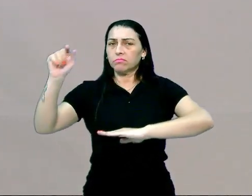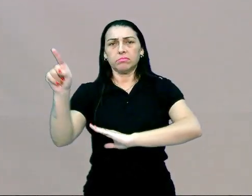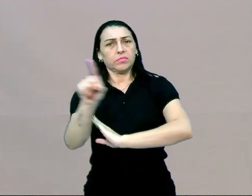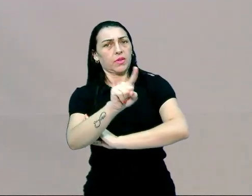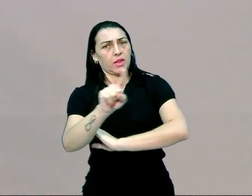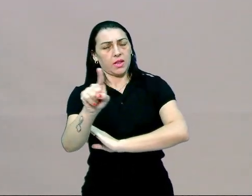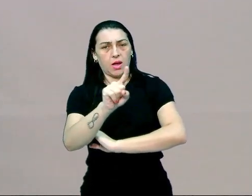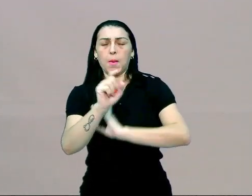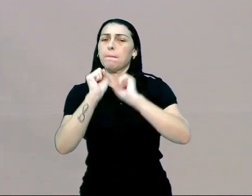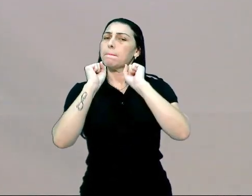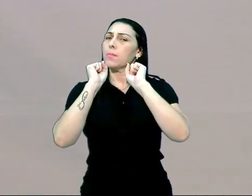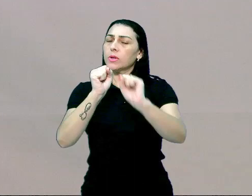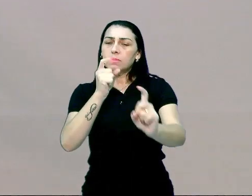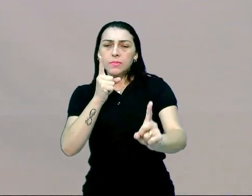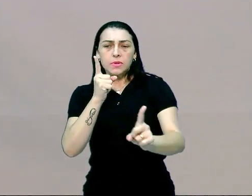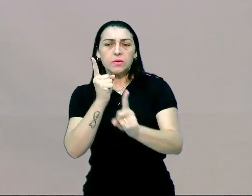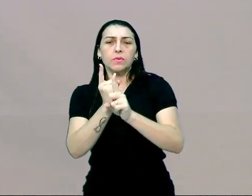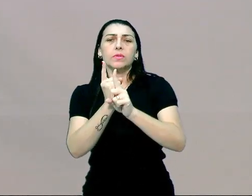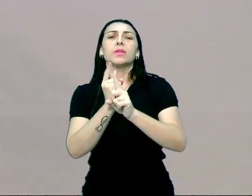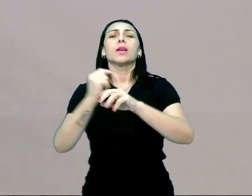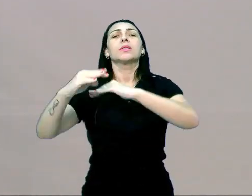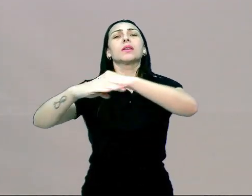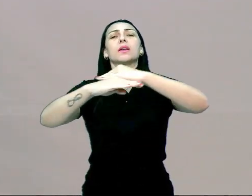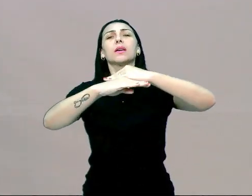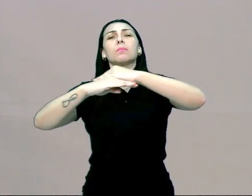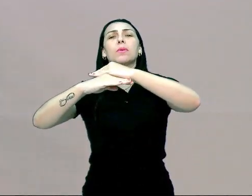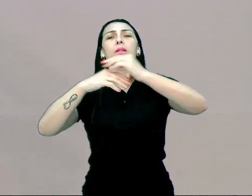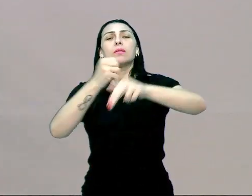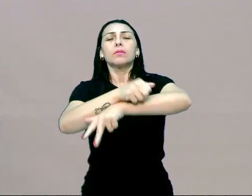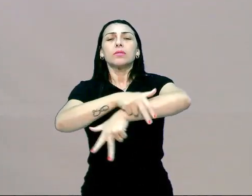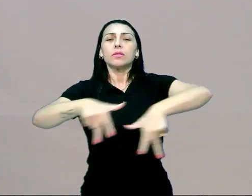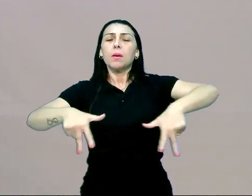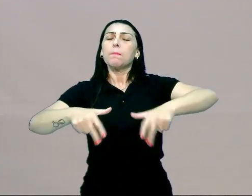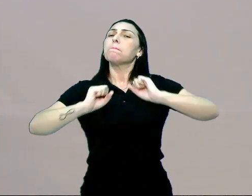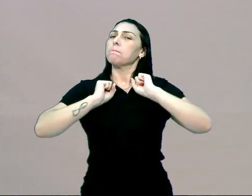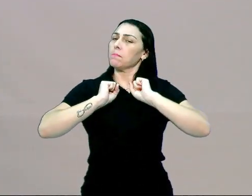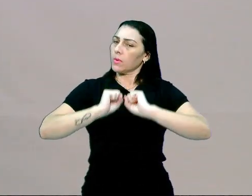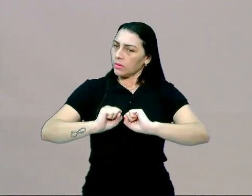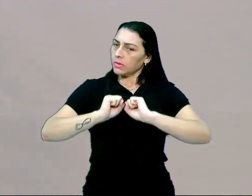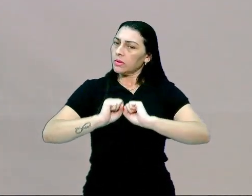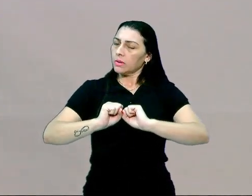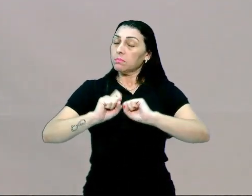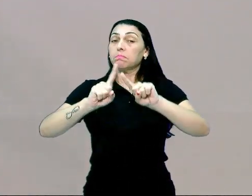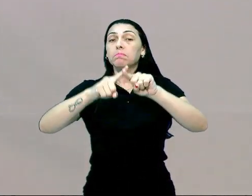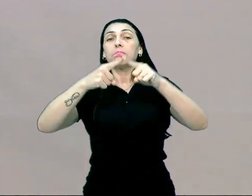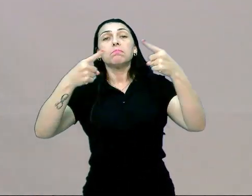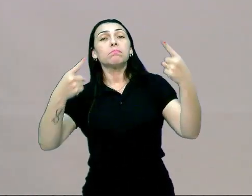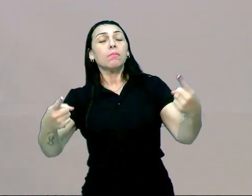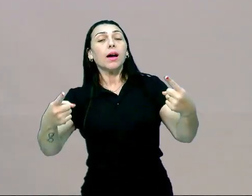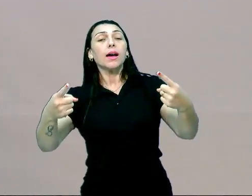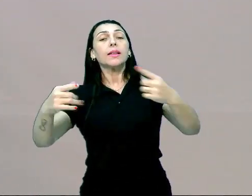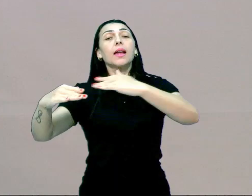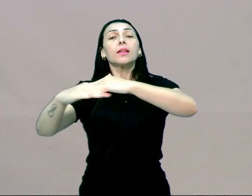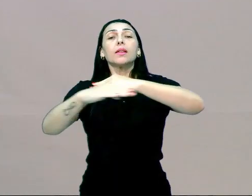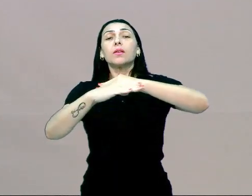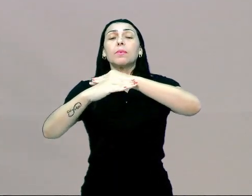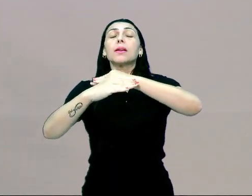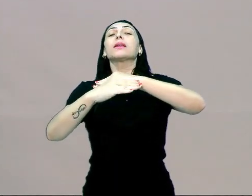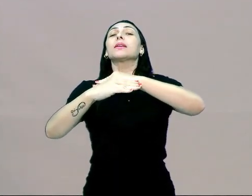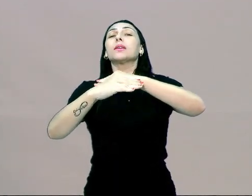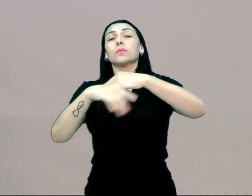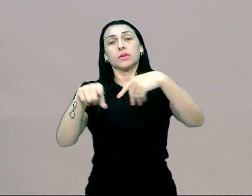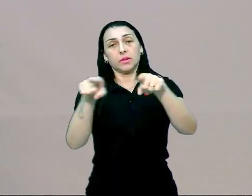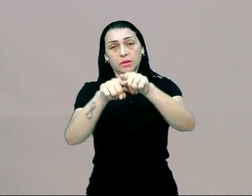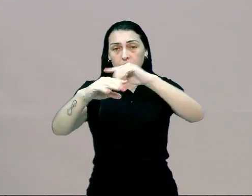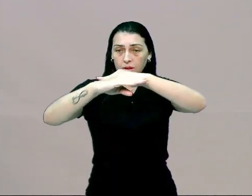Não. Podemos encontrar essa equiparação de gênero? Podemos. Mas a não equiparação também